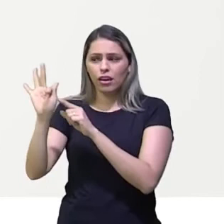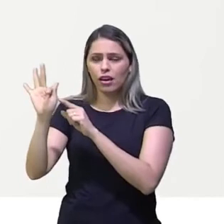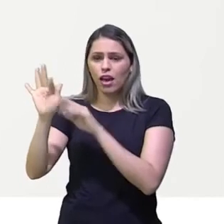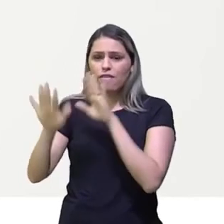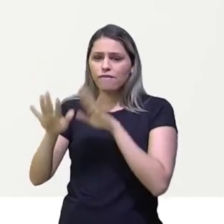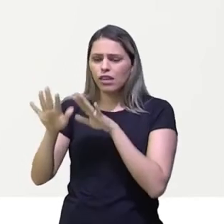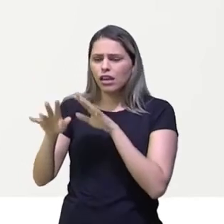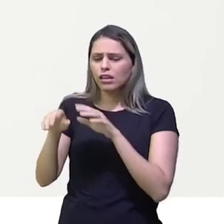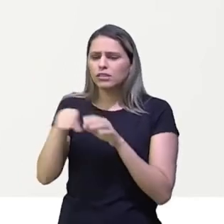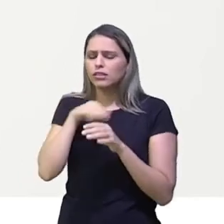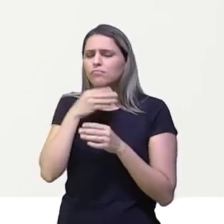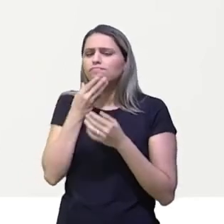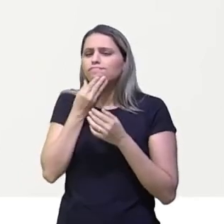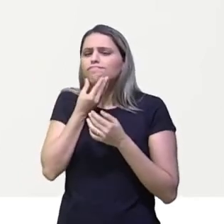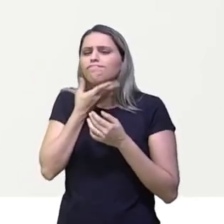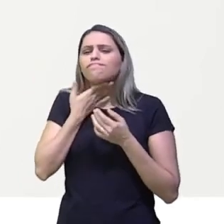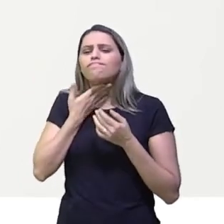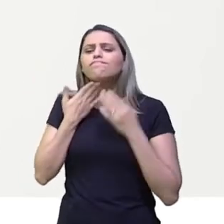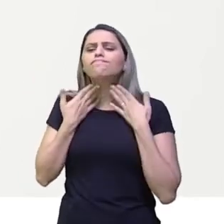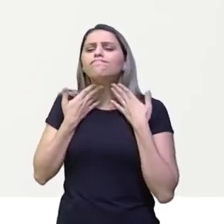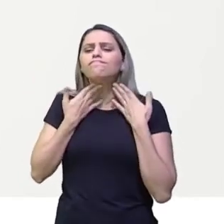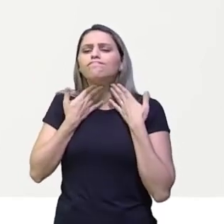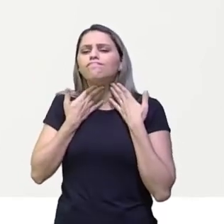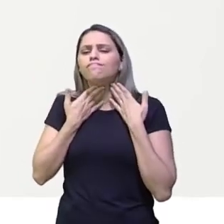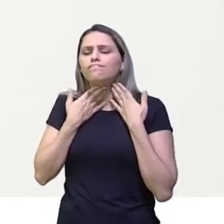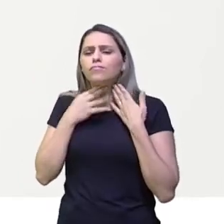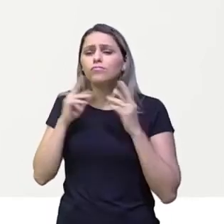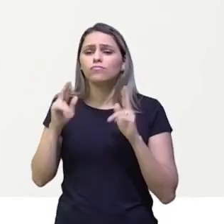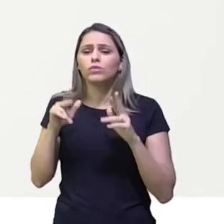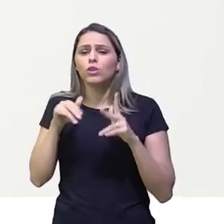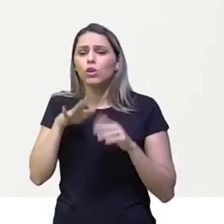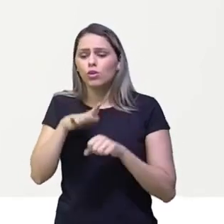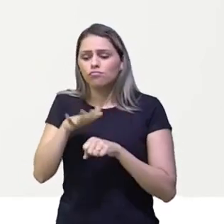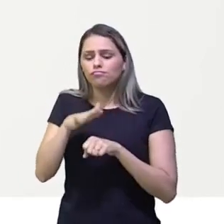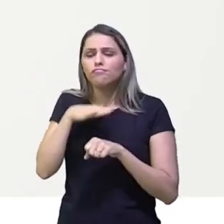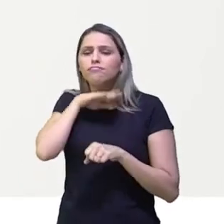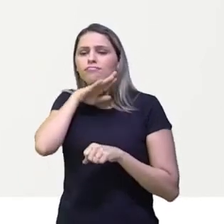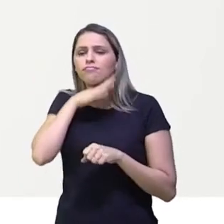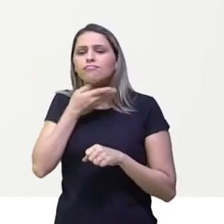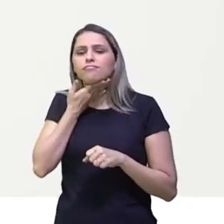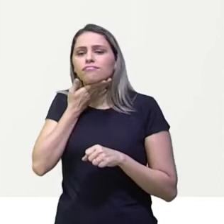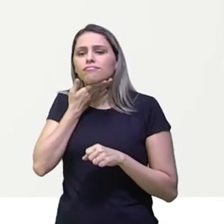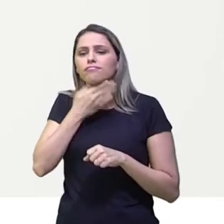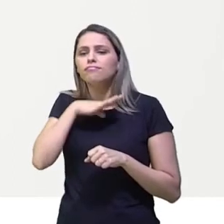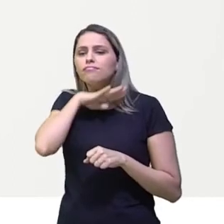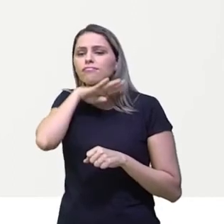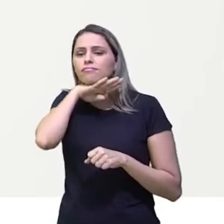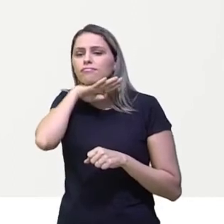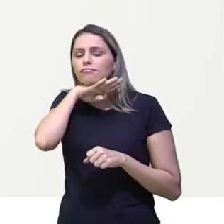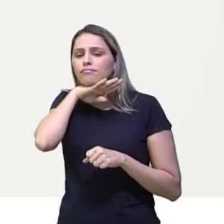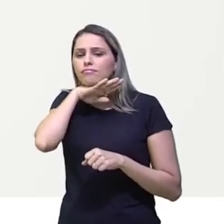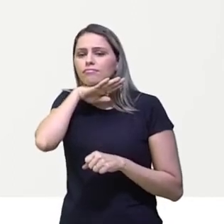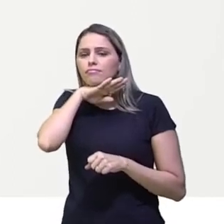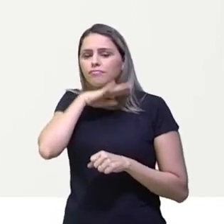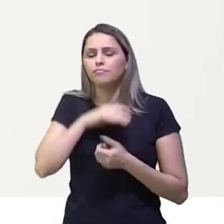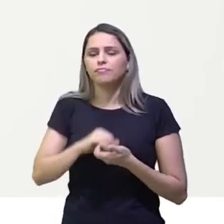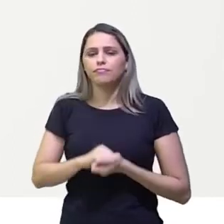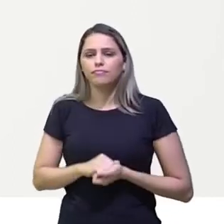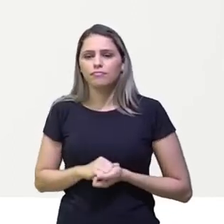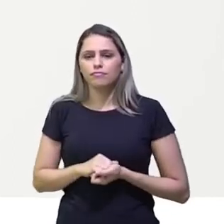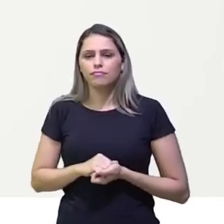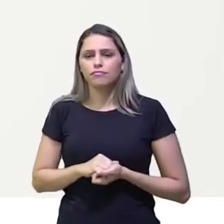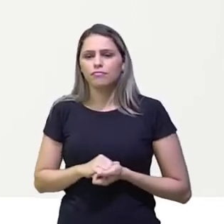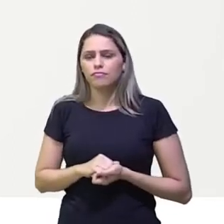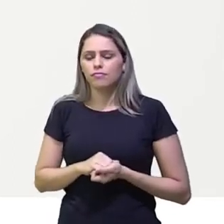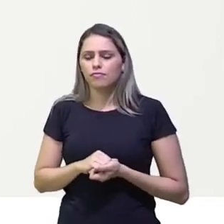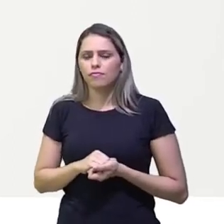treme mais as nossas, nossa gargantinha aqui, nossas cordas vocais. E outras eu utilizo mais a minha língua aqui perto dos